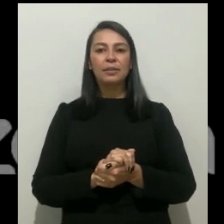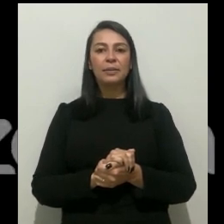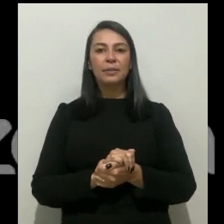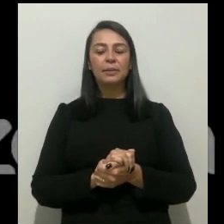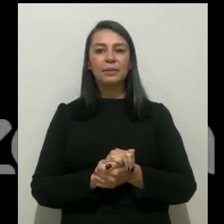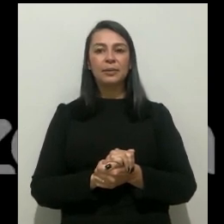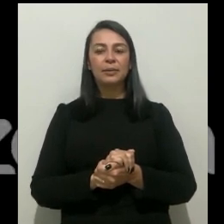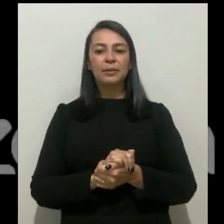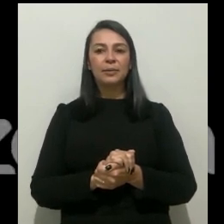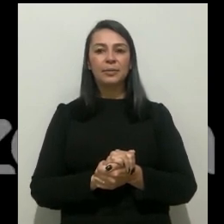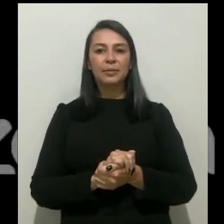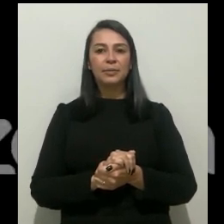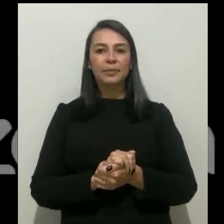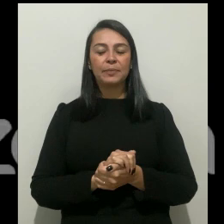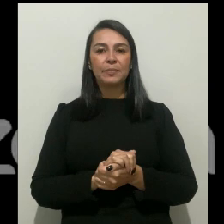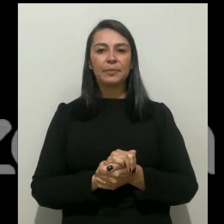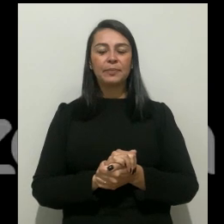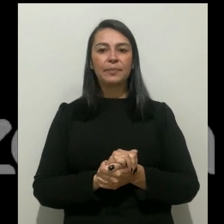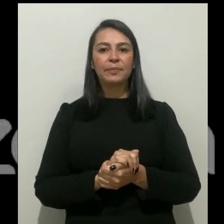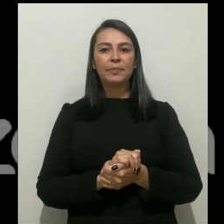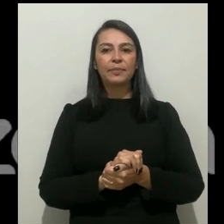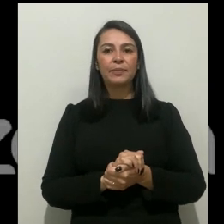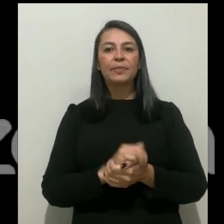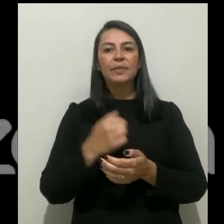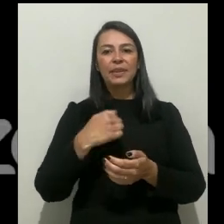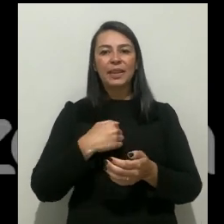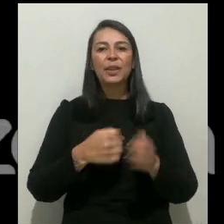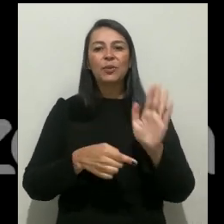com esse time, né?